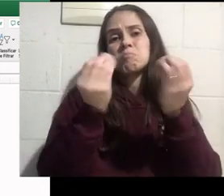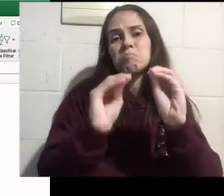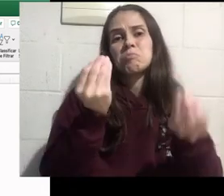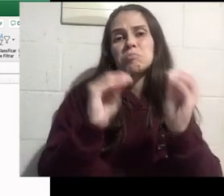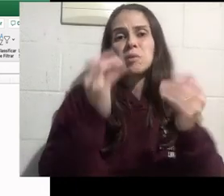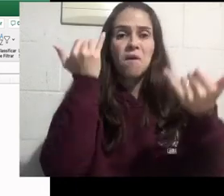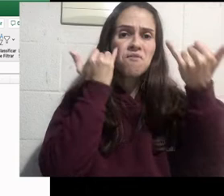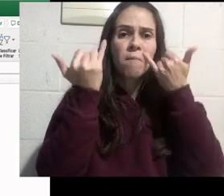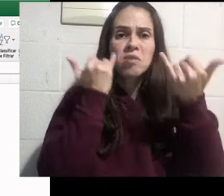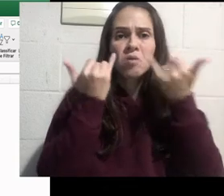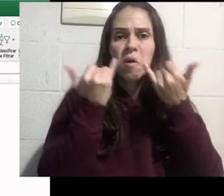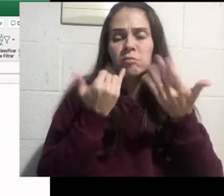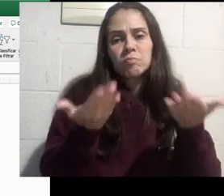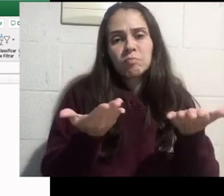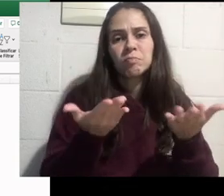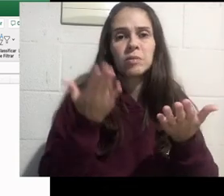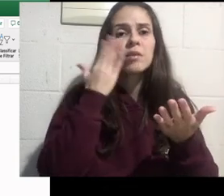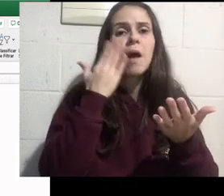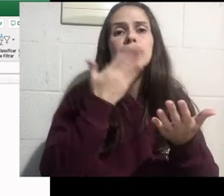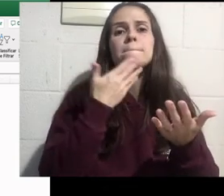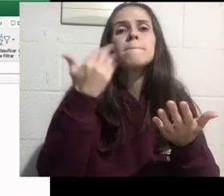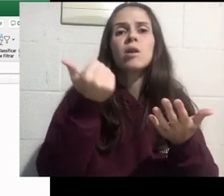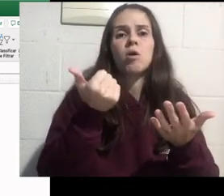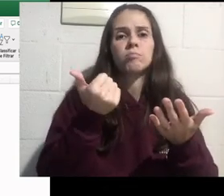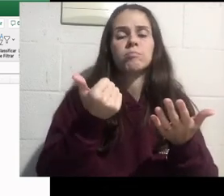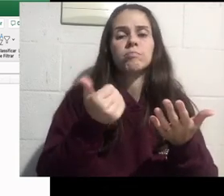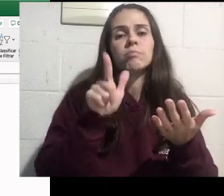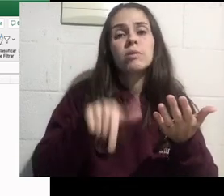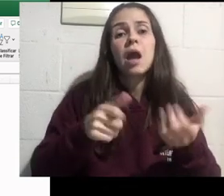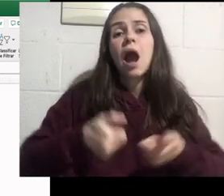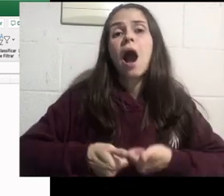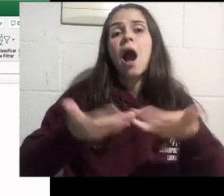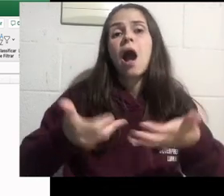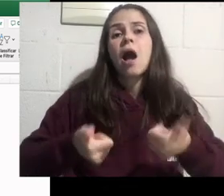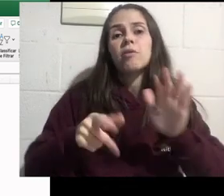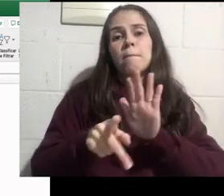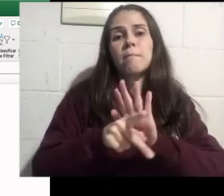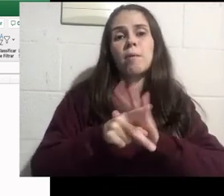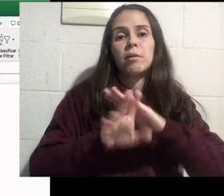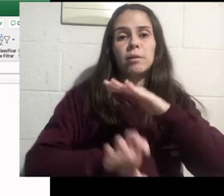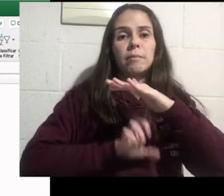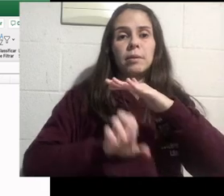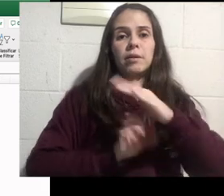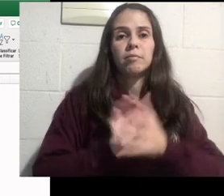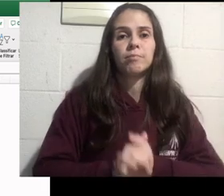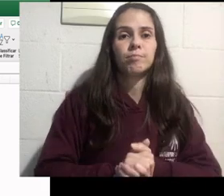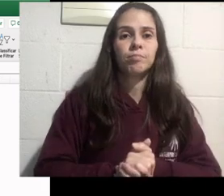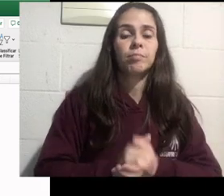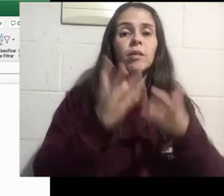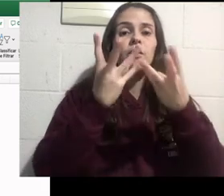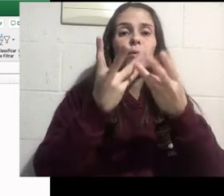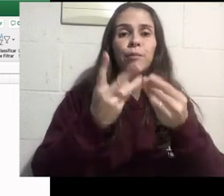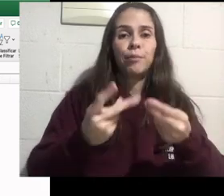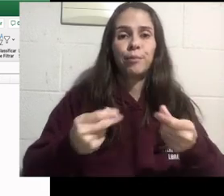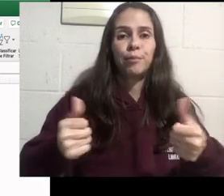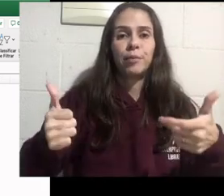informações também que vocês julgarem aqui, que vão ser gastos que vocês vão realizar. A questão da depreciação, ela